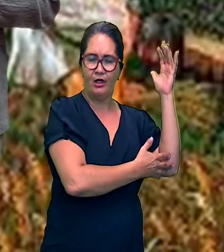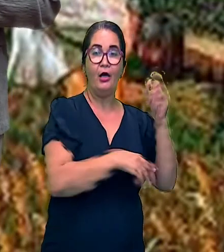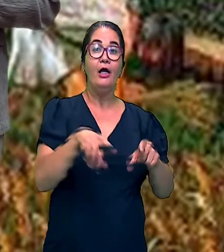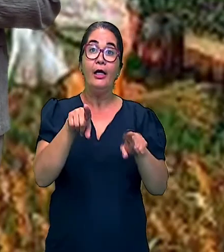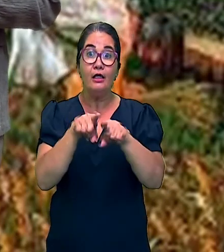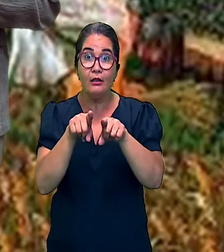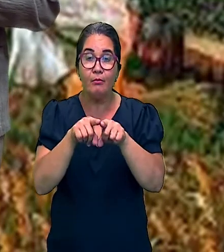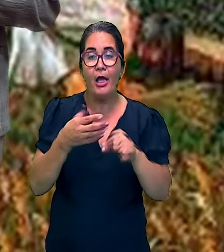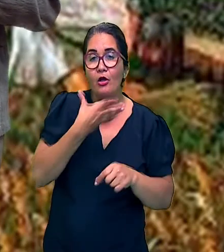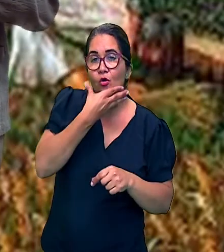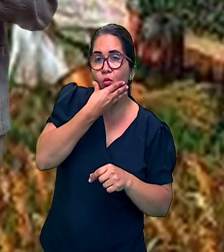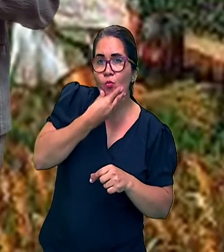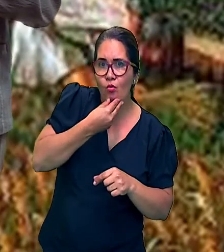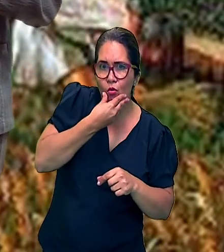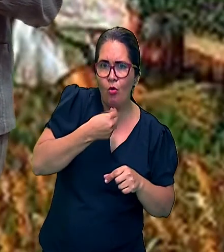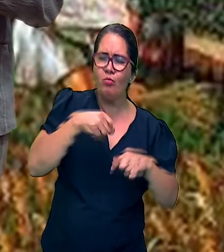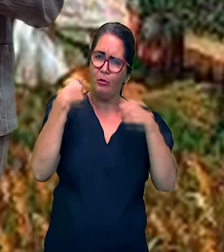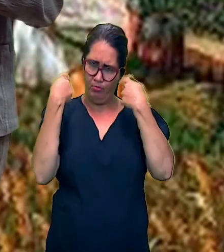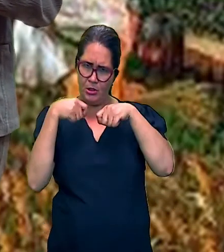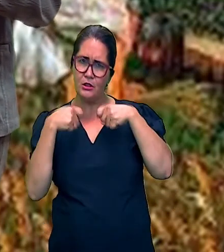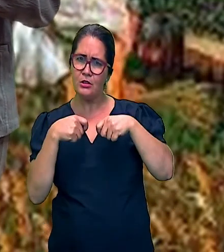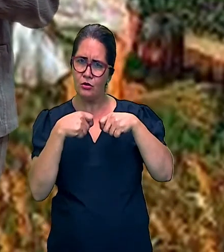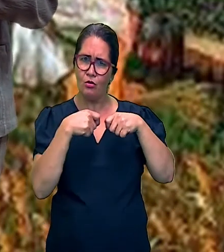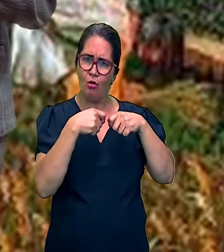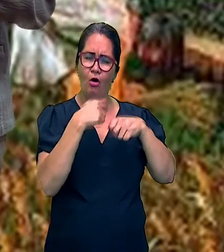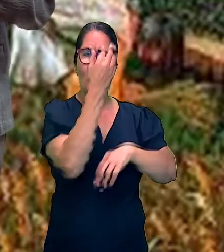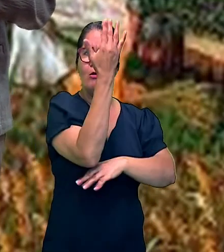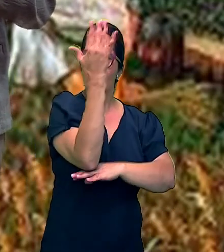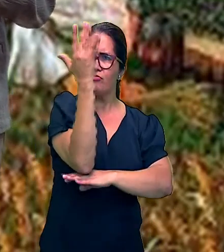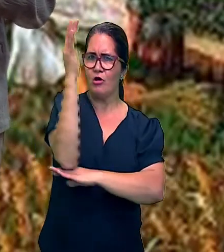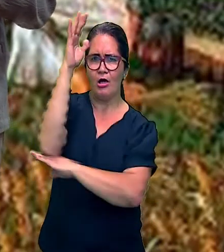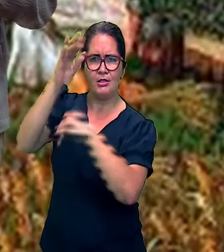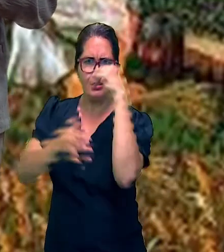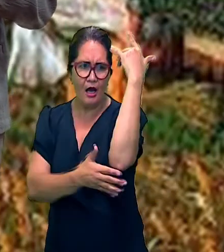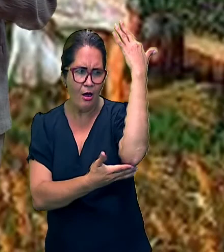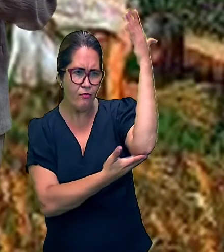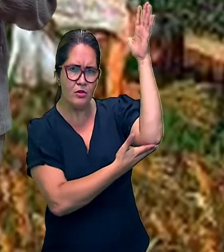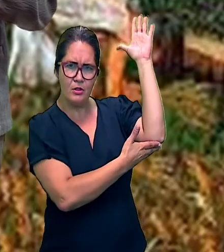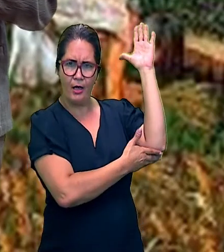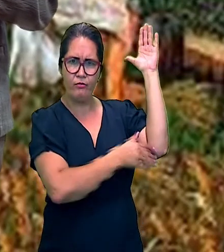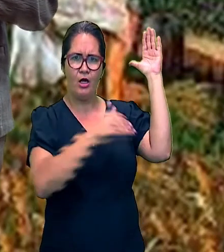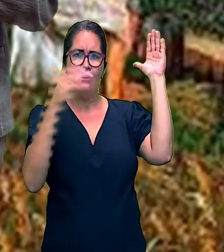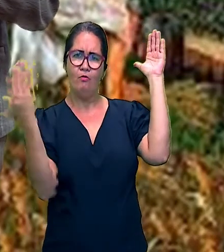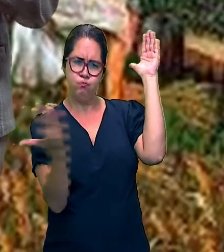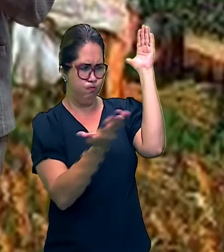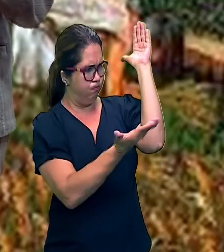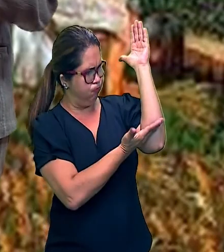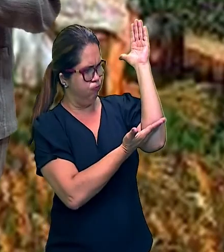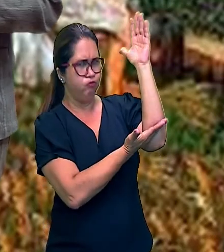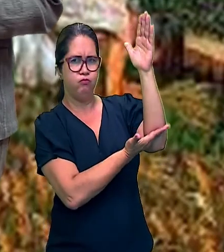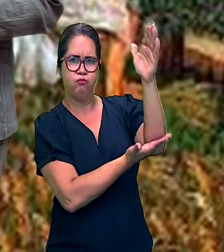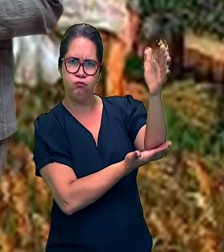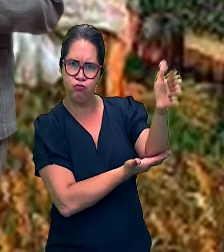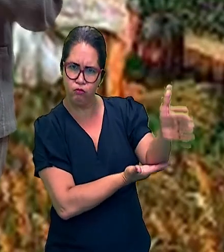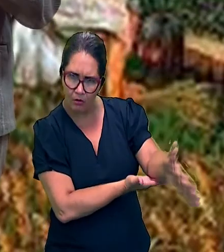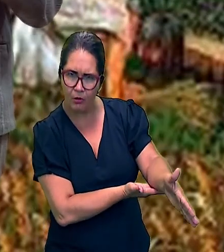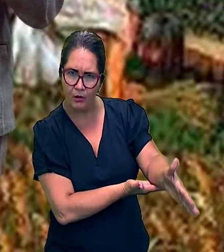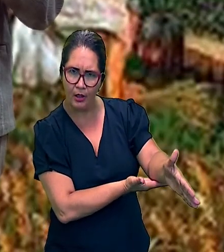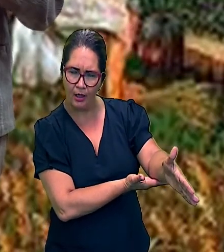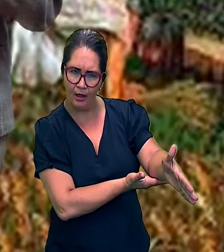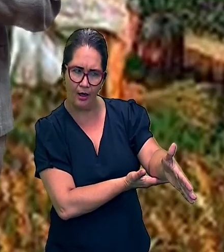E isso nós vamos fazer um link para o nosso dia, para os nossos dias atuais, para o nosso